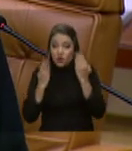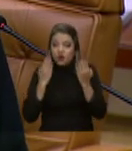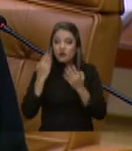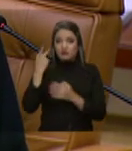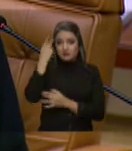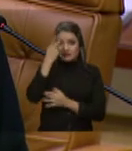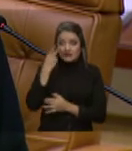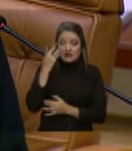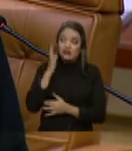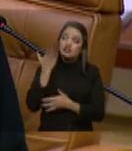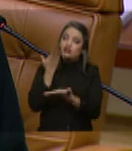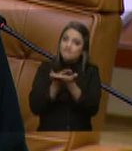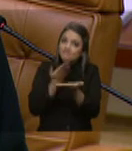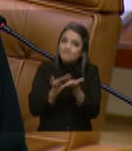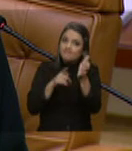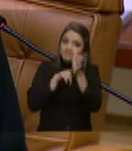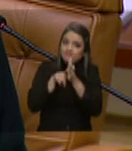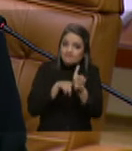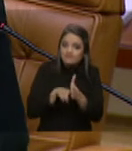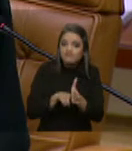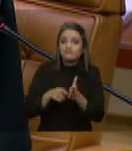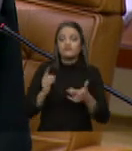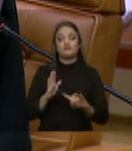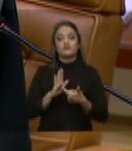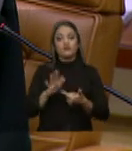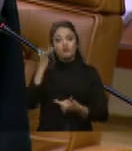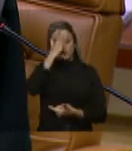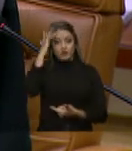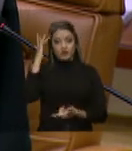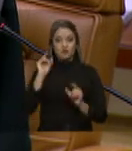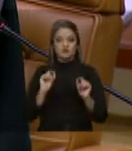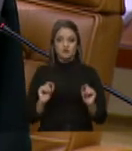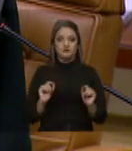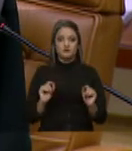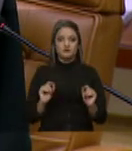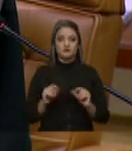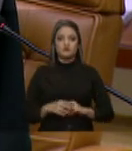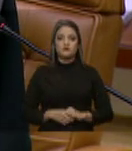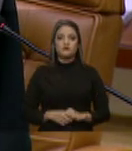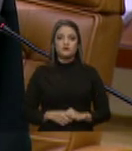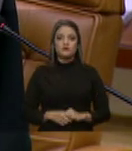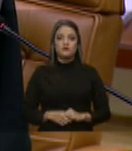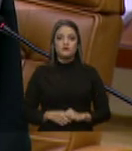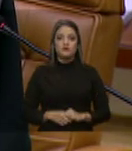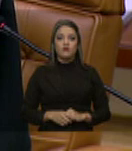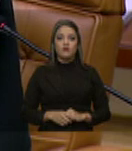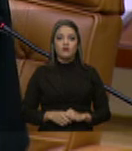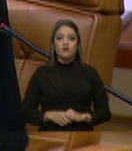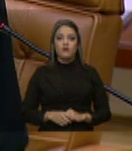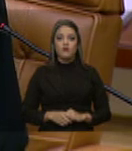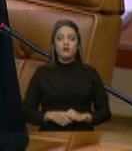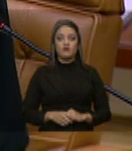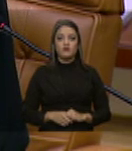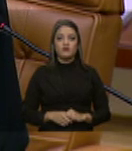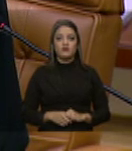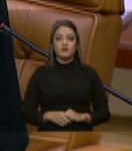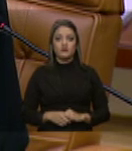psiquiatras porque mostra que pessoas que isoladamente São pessoas que